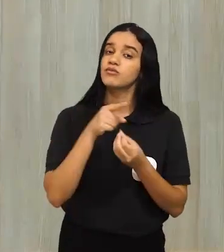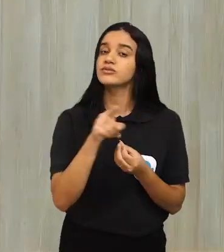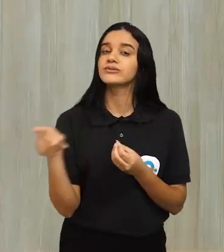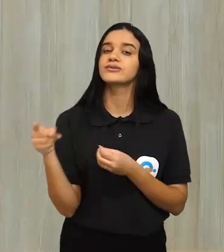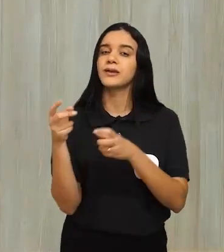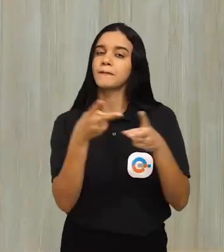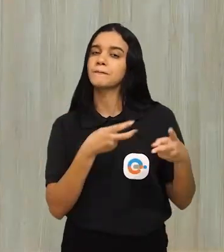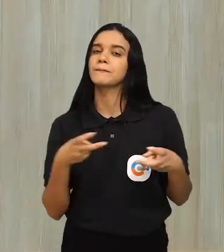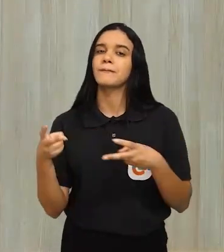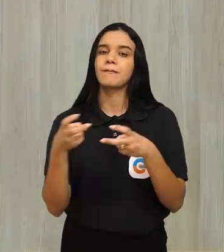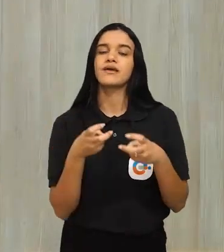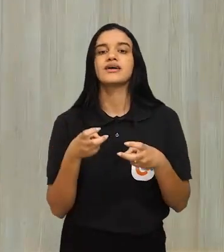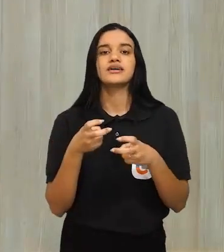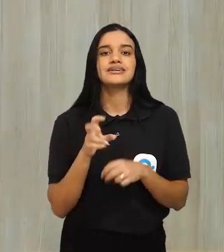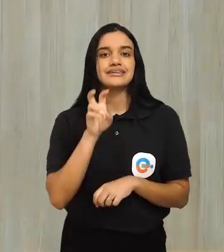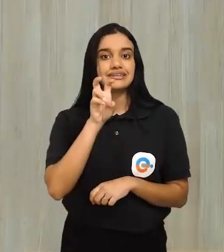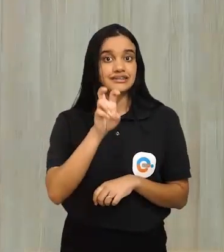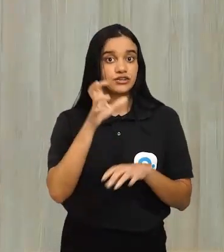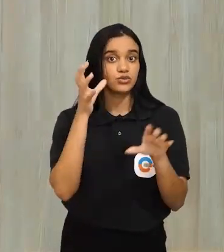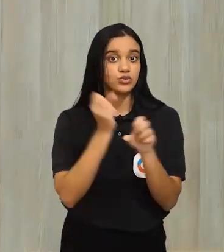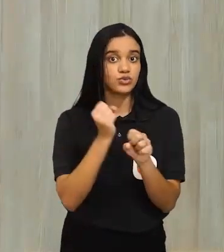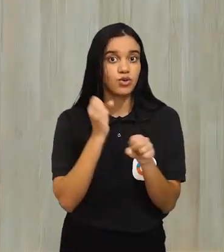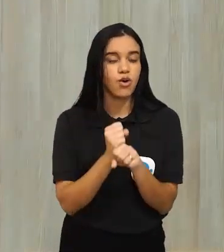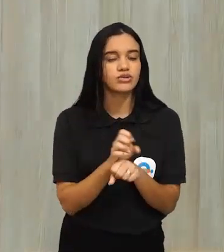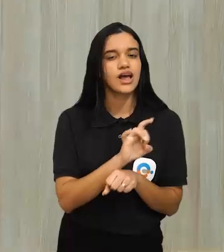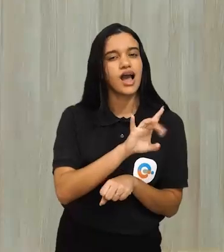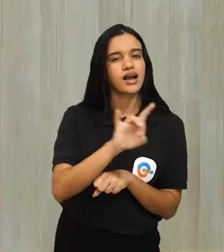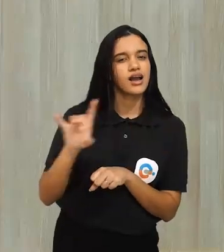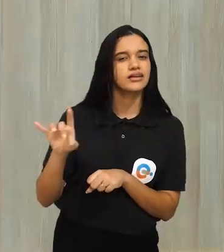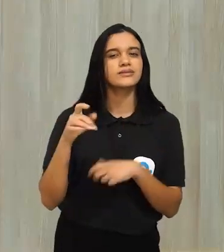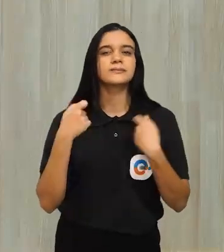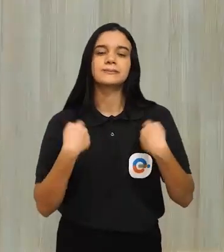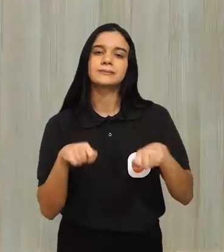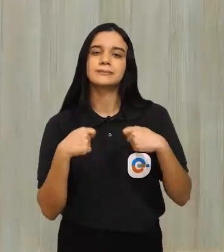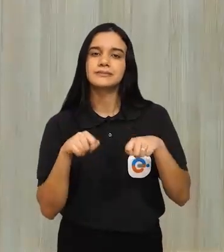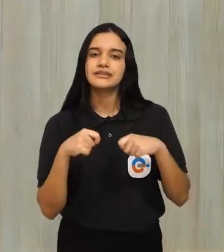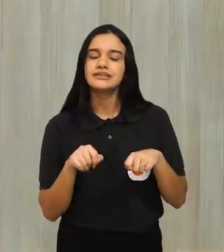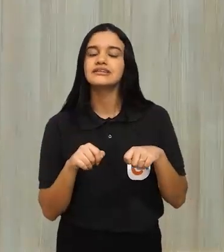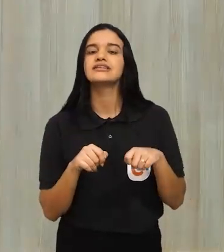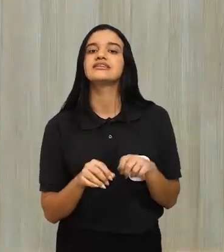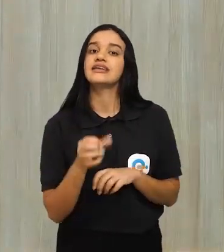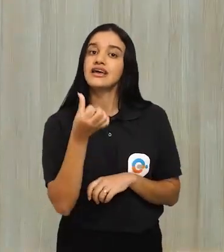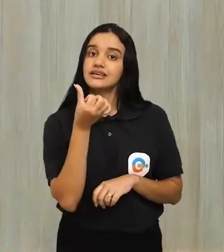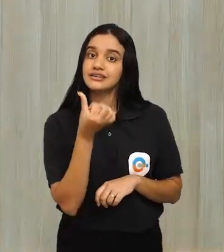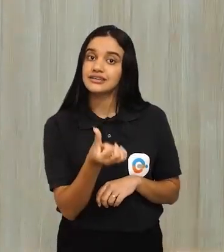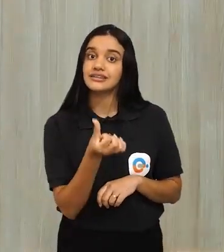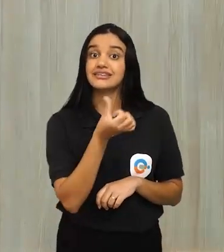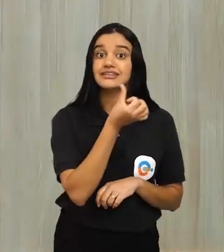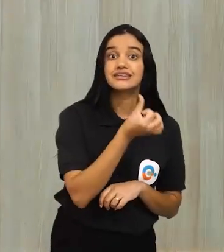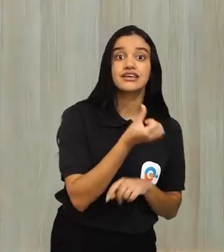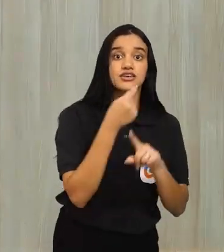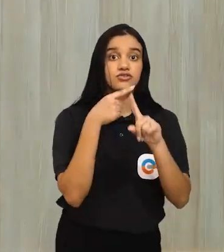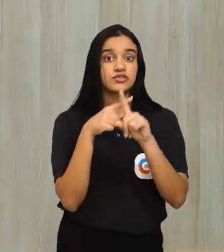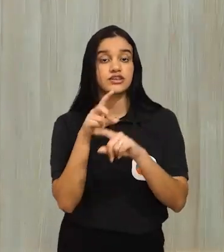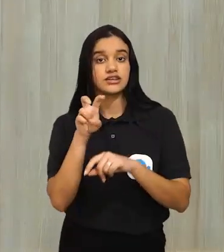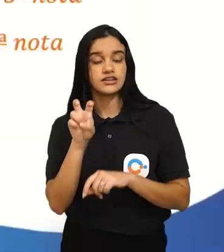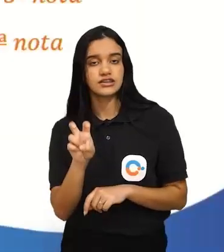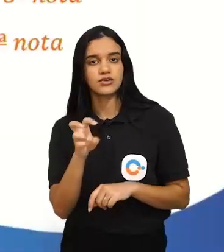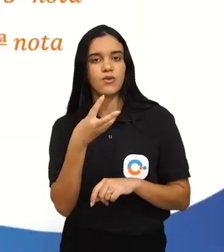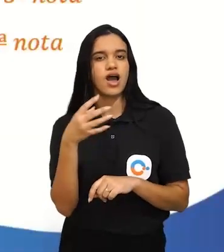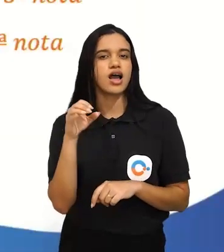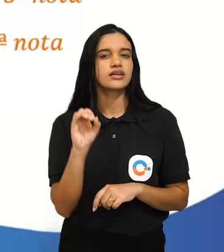iria perceber aqui são cinco notas como Cada um precisa ser no mínimo se 6 x 5 dá